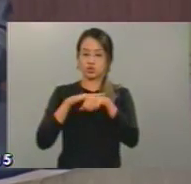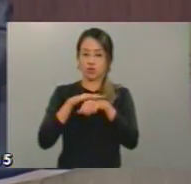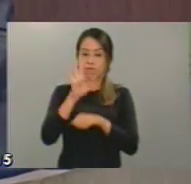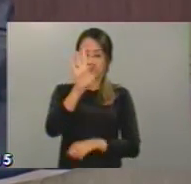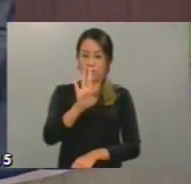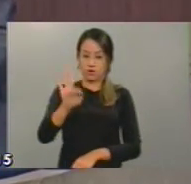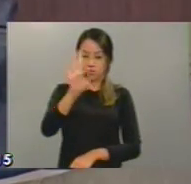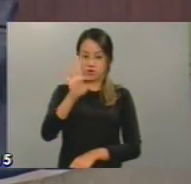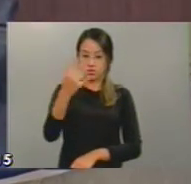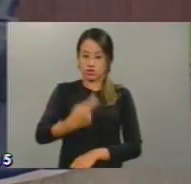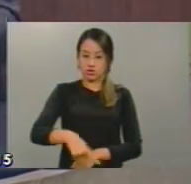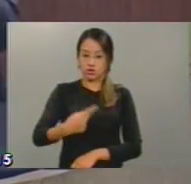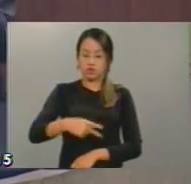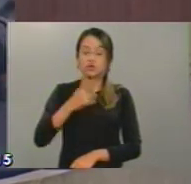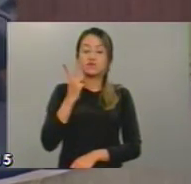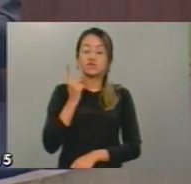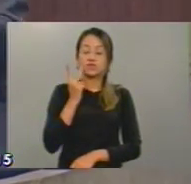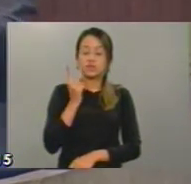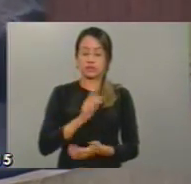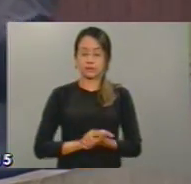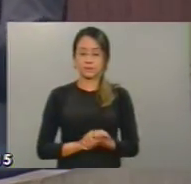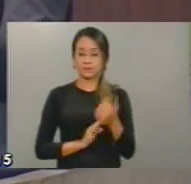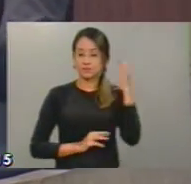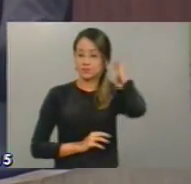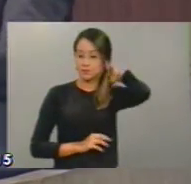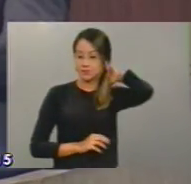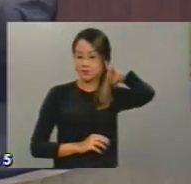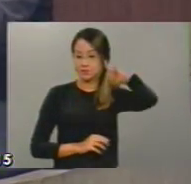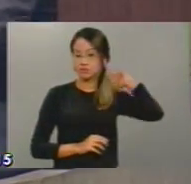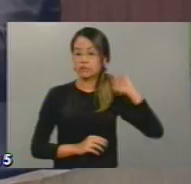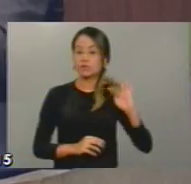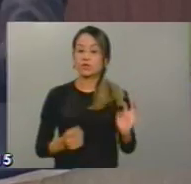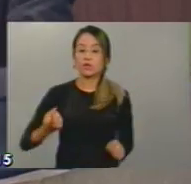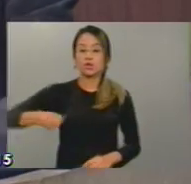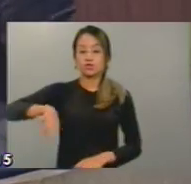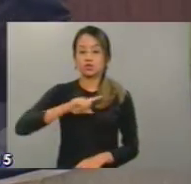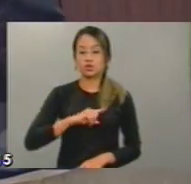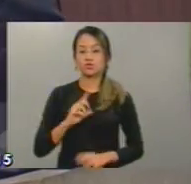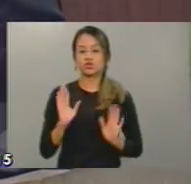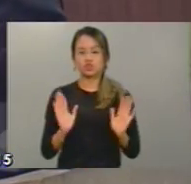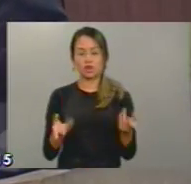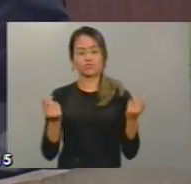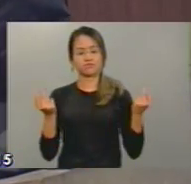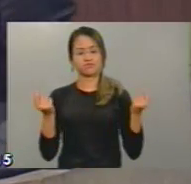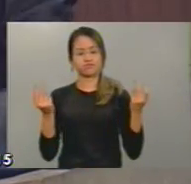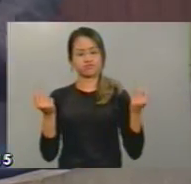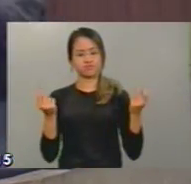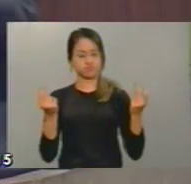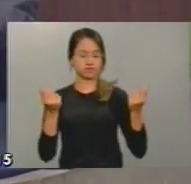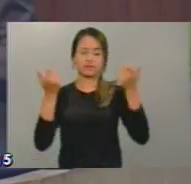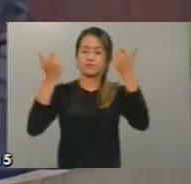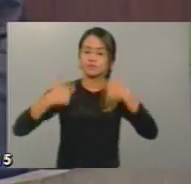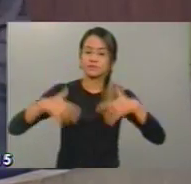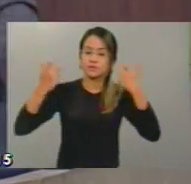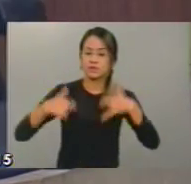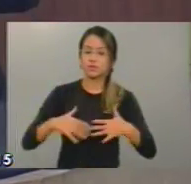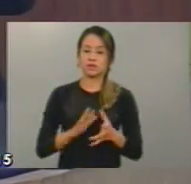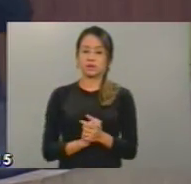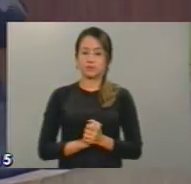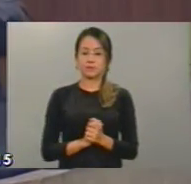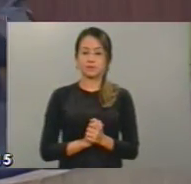em Fortaleza, nós, que já militamos nessa área há um certo tempo, nós